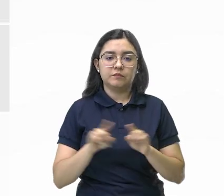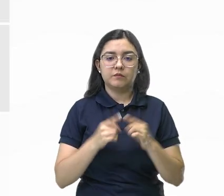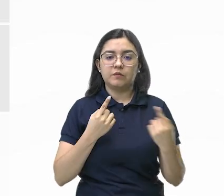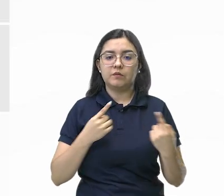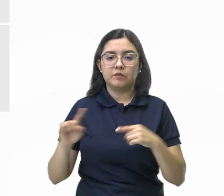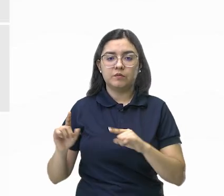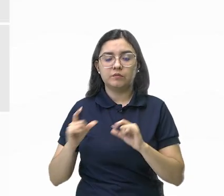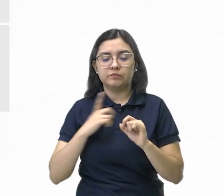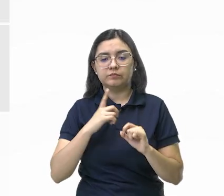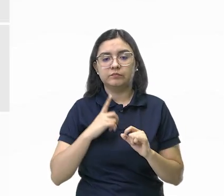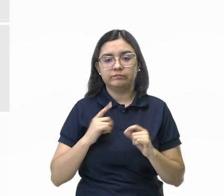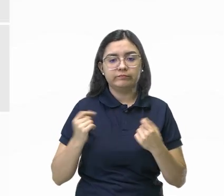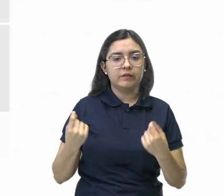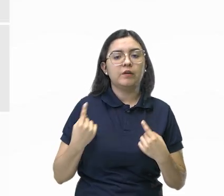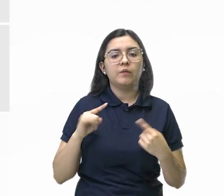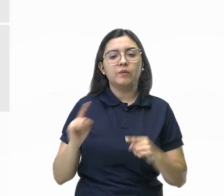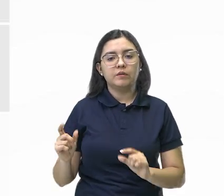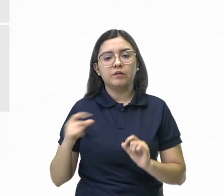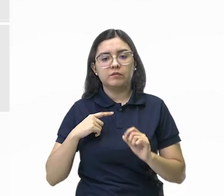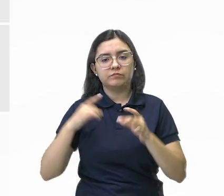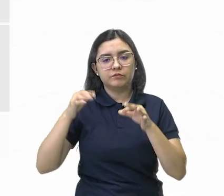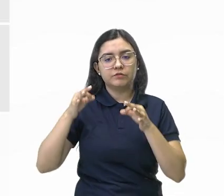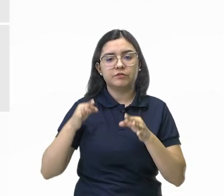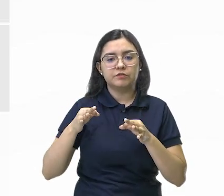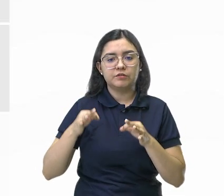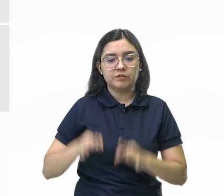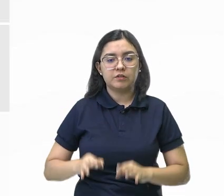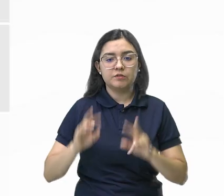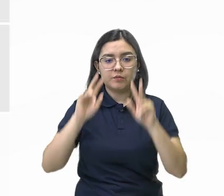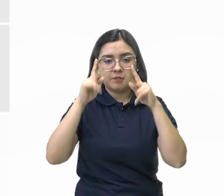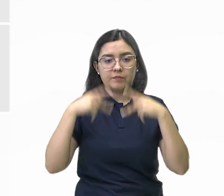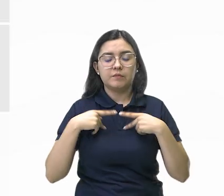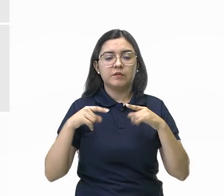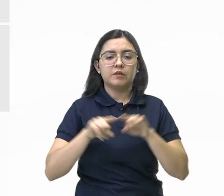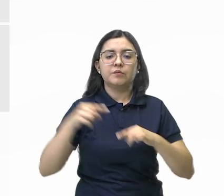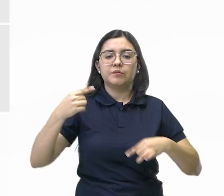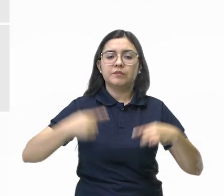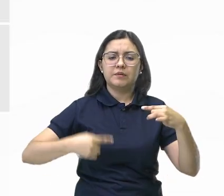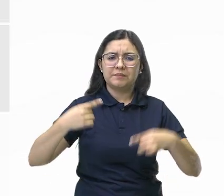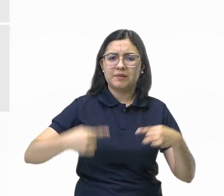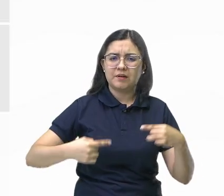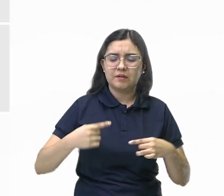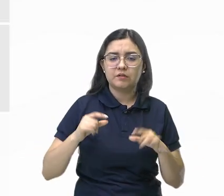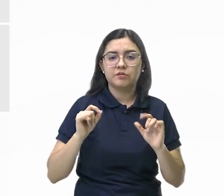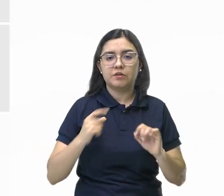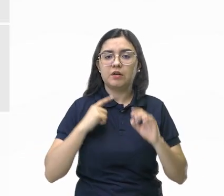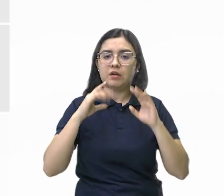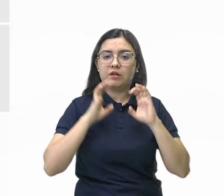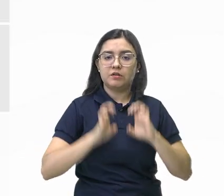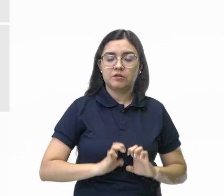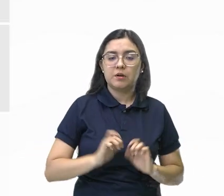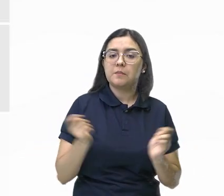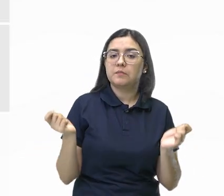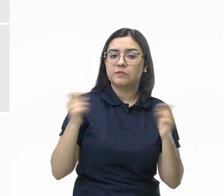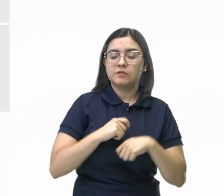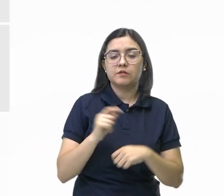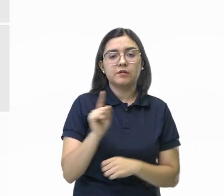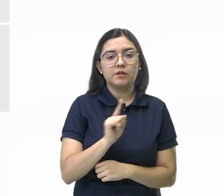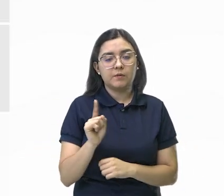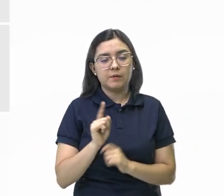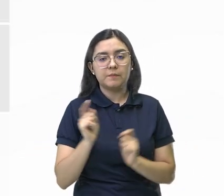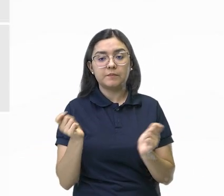da dignidade. E existe um enorme debate ético em cima do que é possível e do que não é